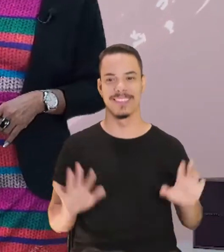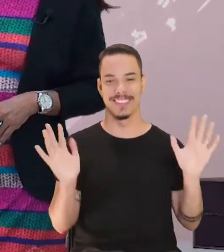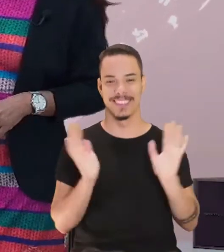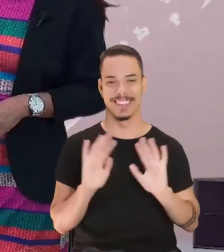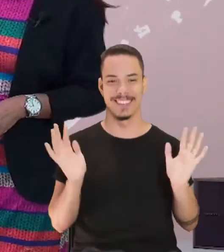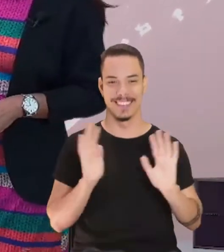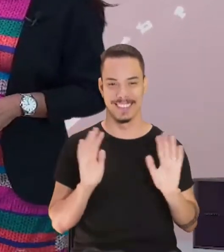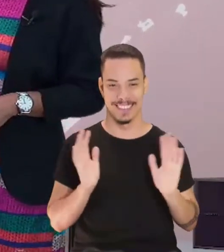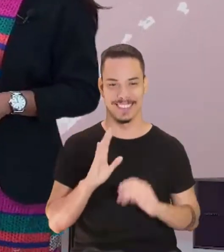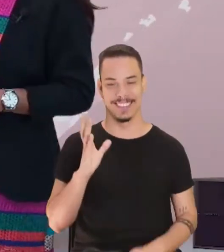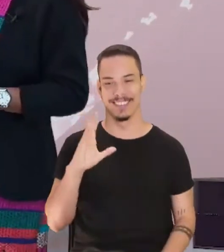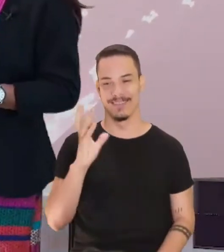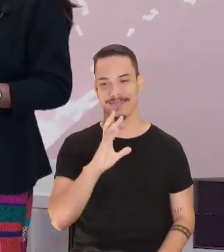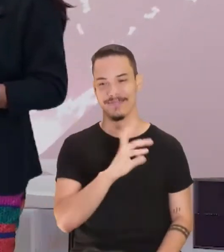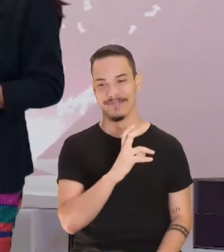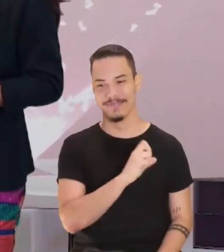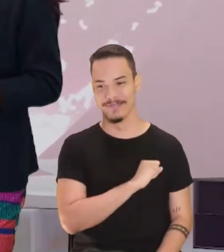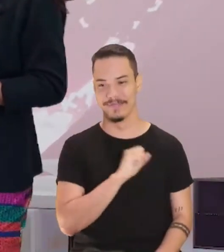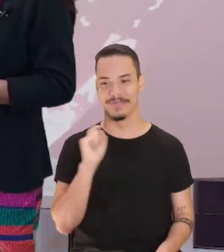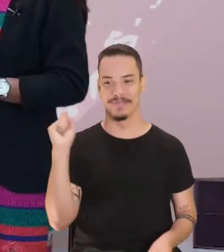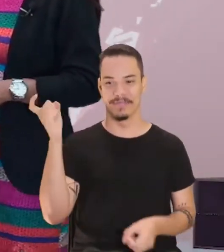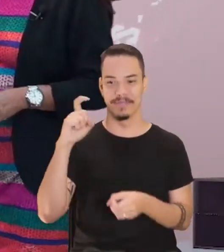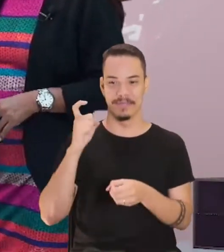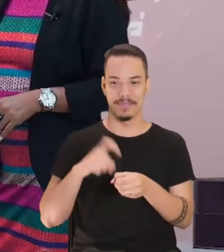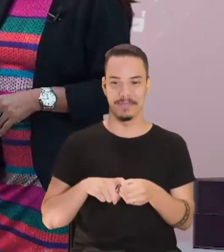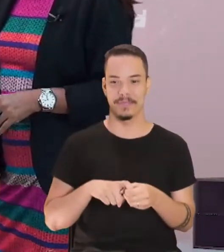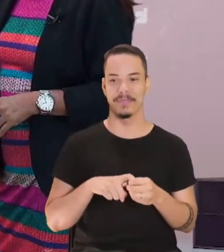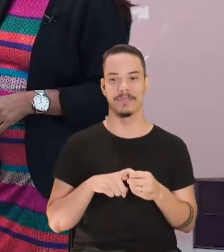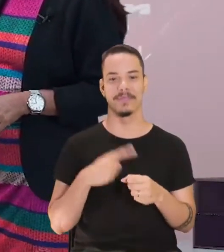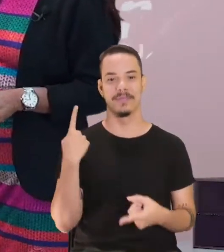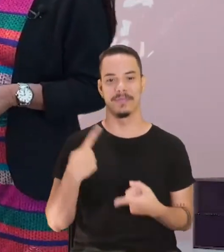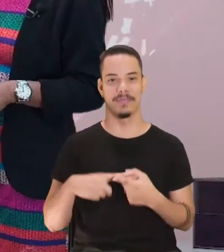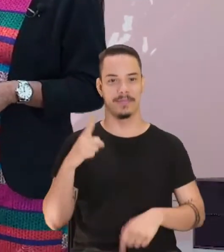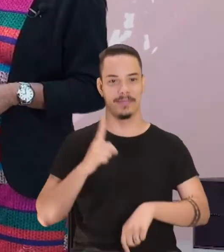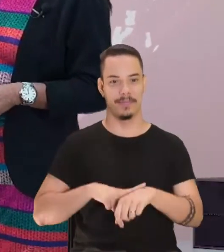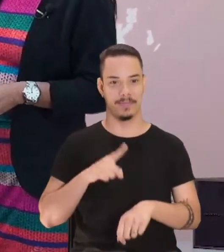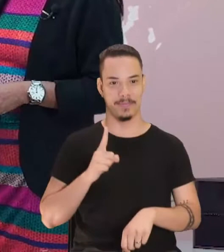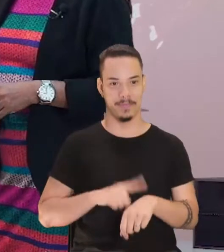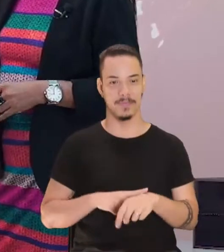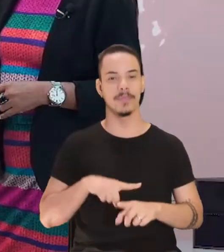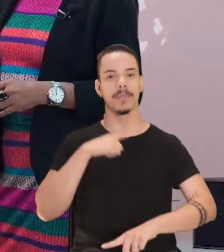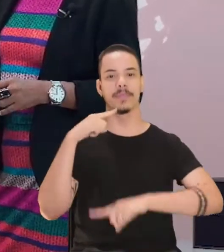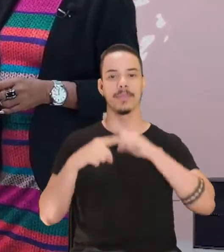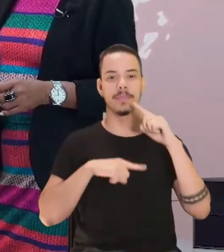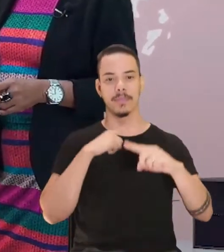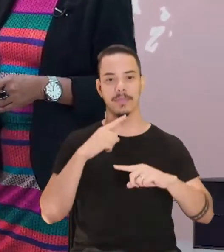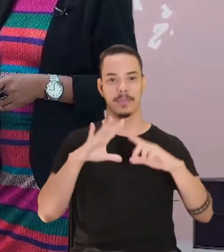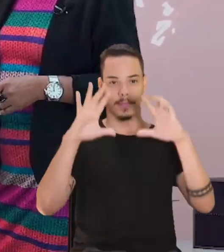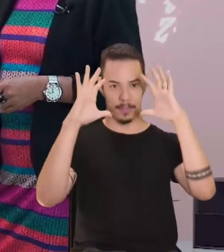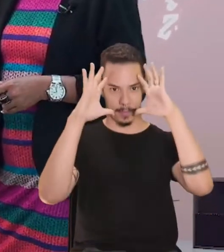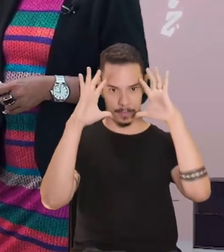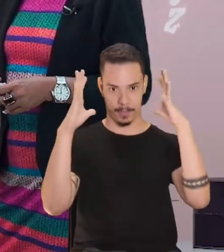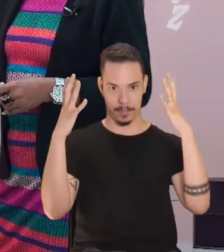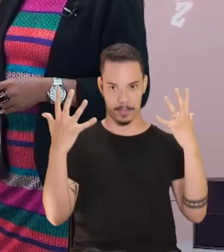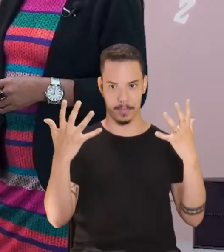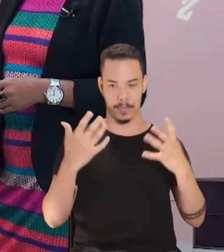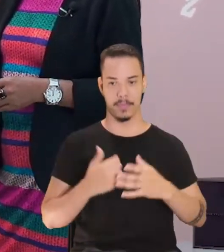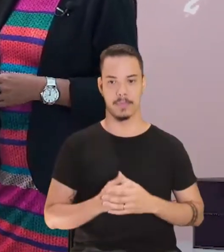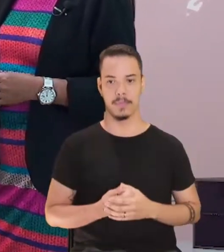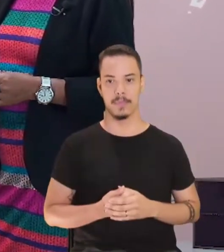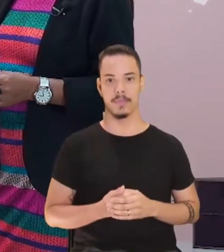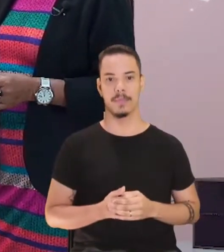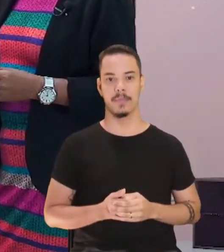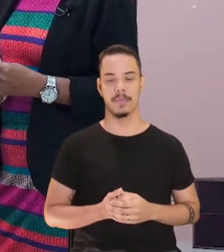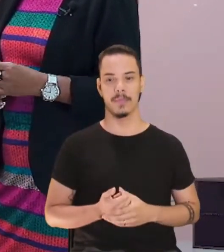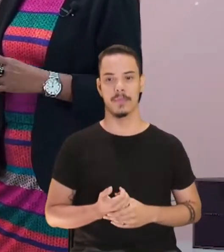Olá, amadinhos! Estamos de volta para o nosso momento do Tirando Dúvidas. É isso